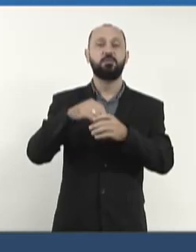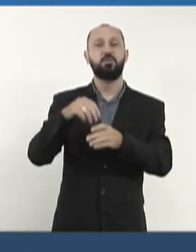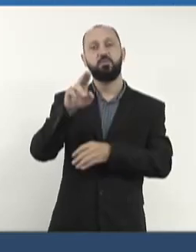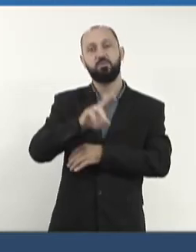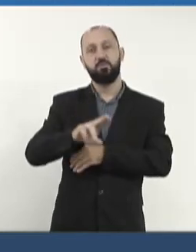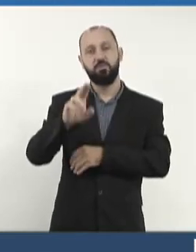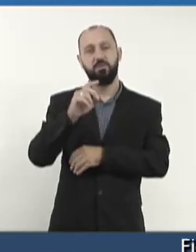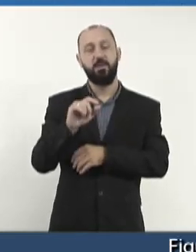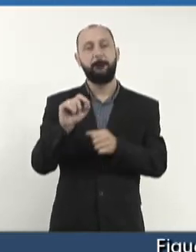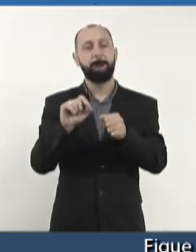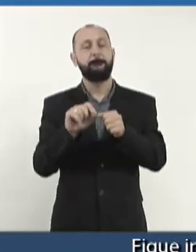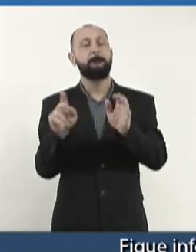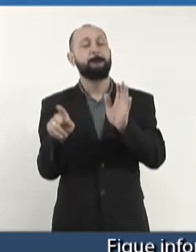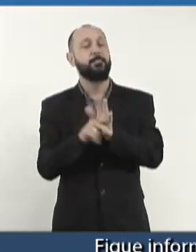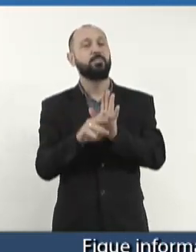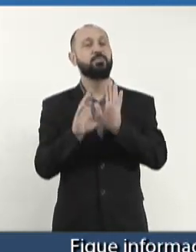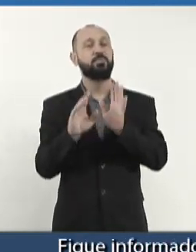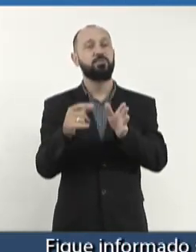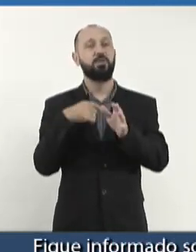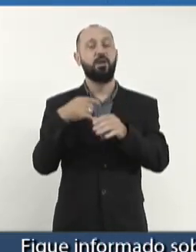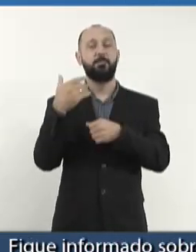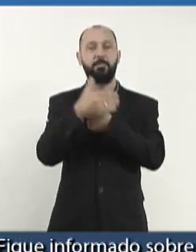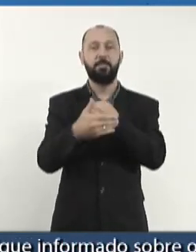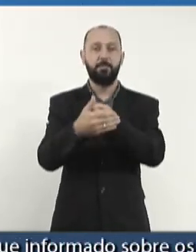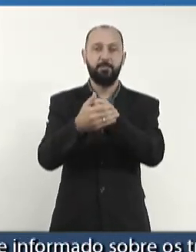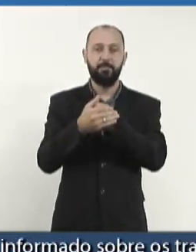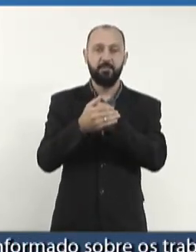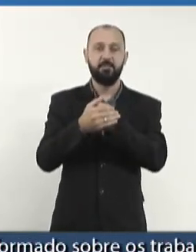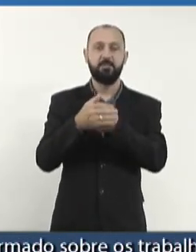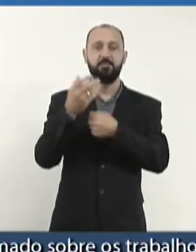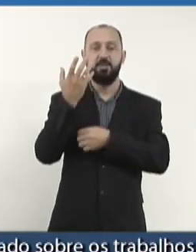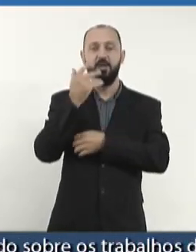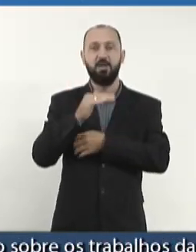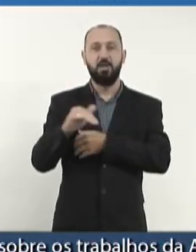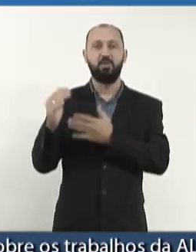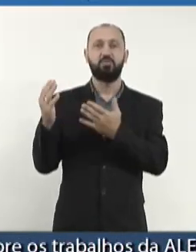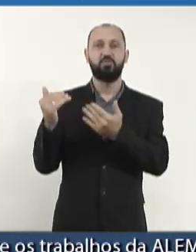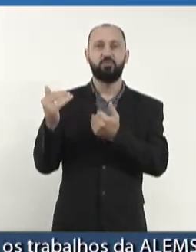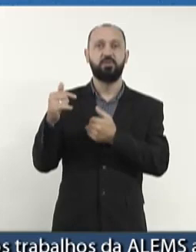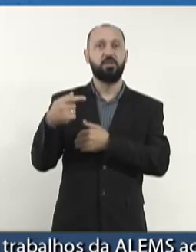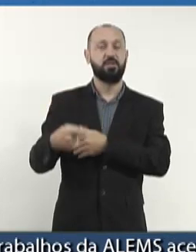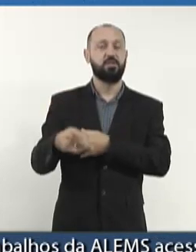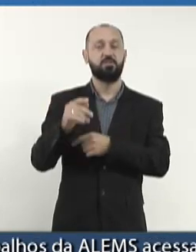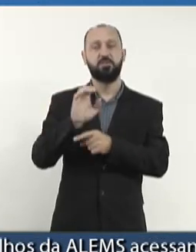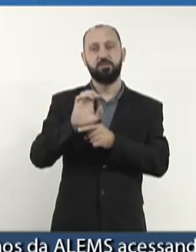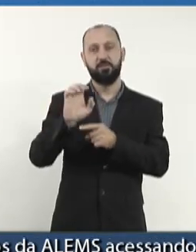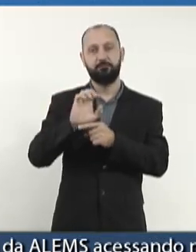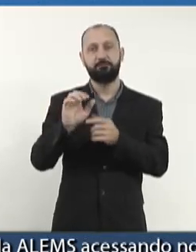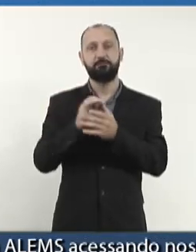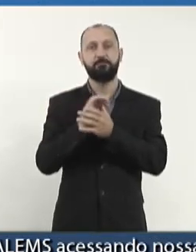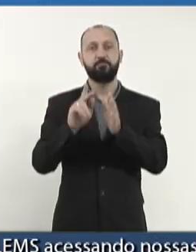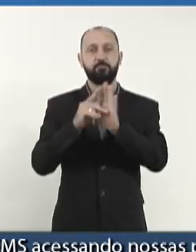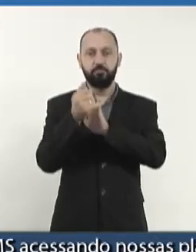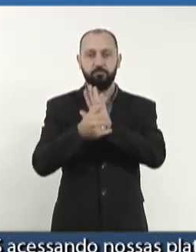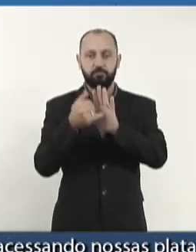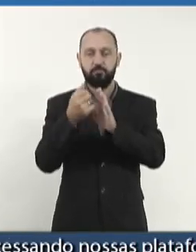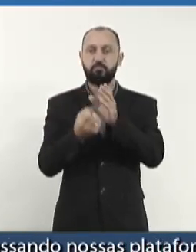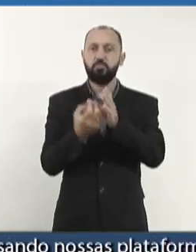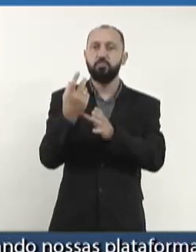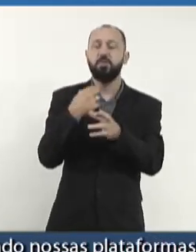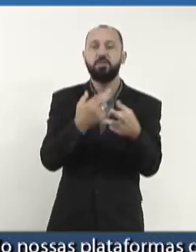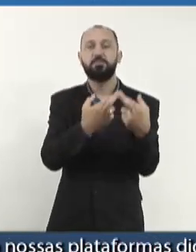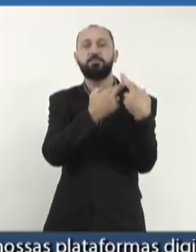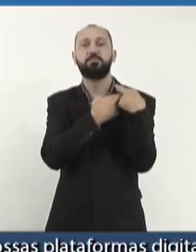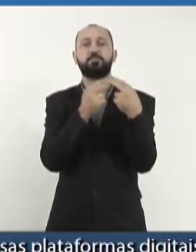utilização de meios já existentes para a proteção da infância e juventude em nosso Estado. O projeto não cria